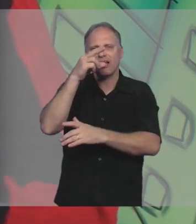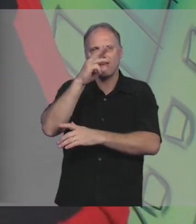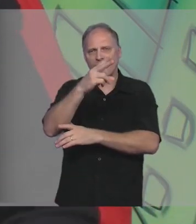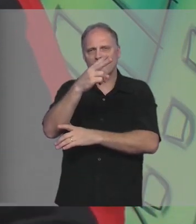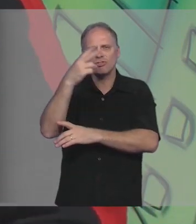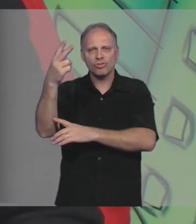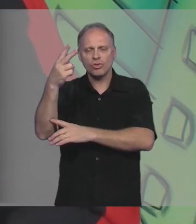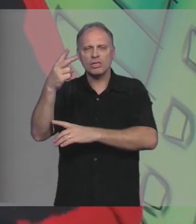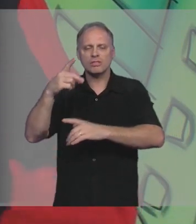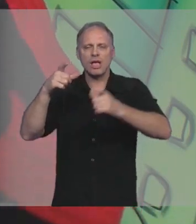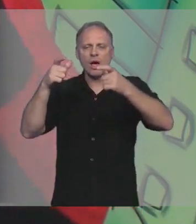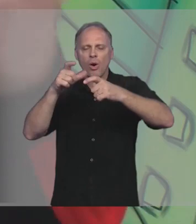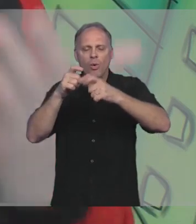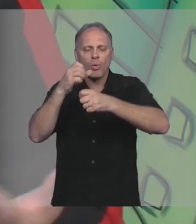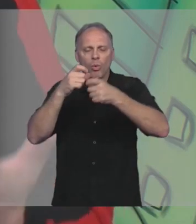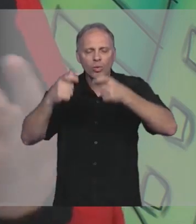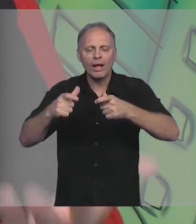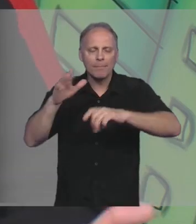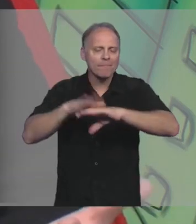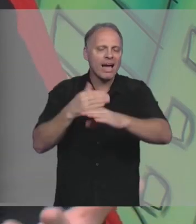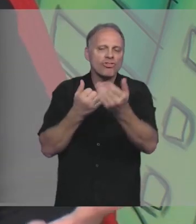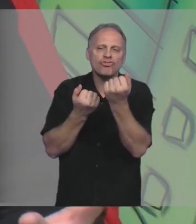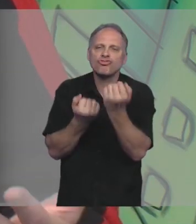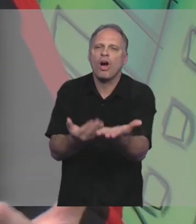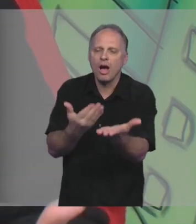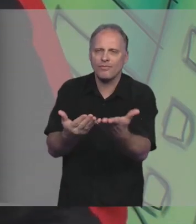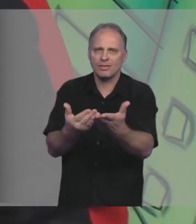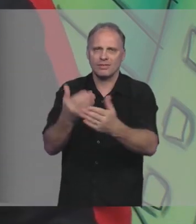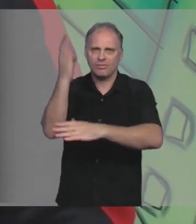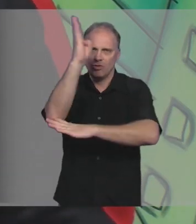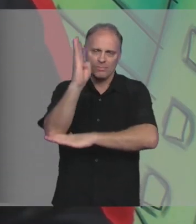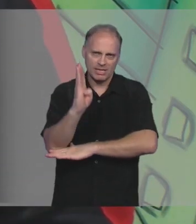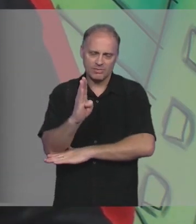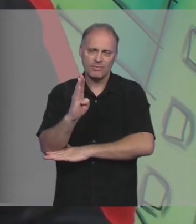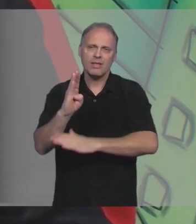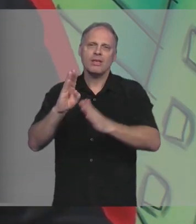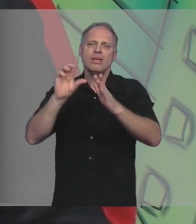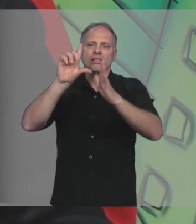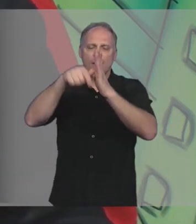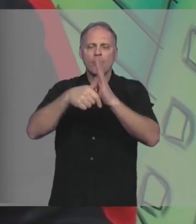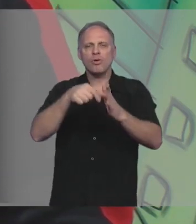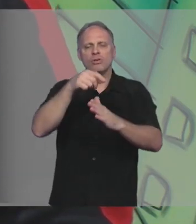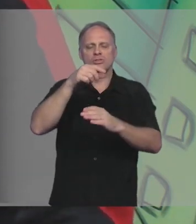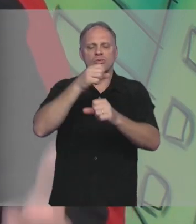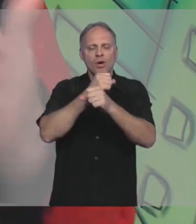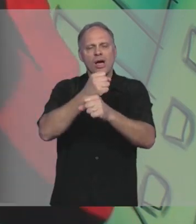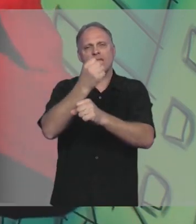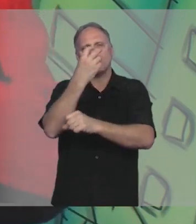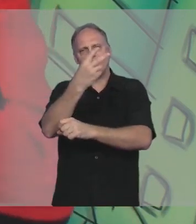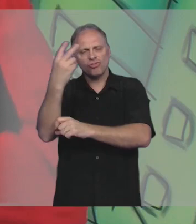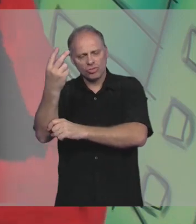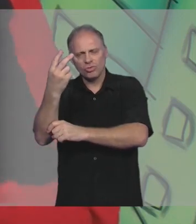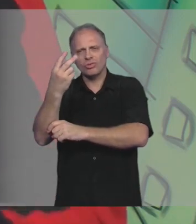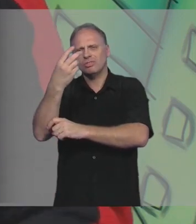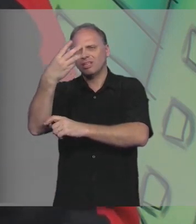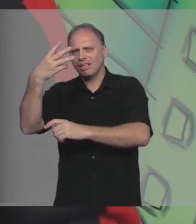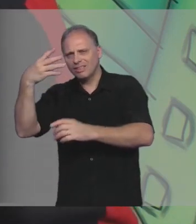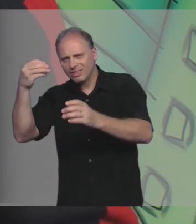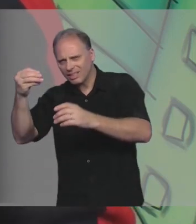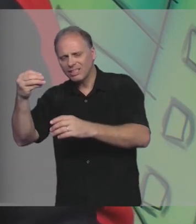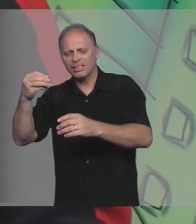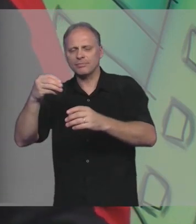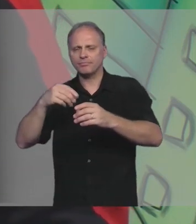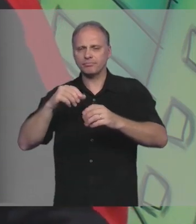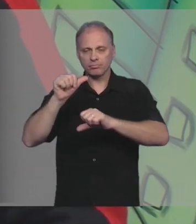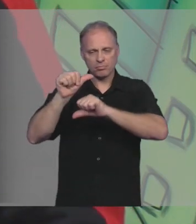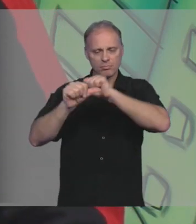produção, porque é um país de jovens nesse sentido. A partir de 2022, 2030, essa pirâmide começa a mudar e nós